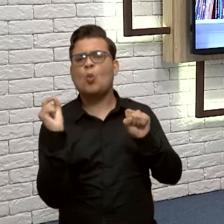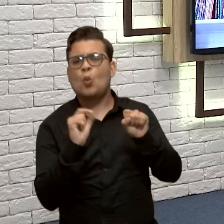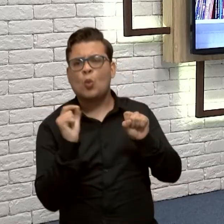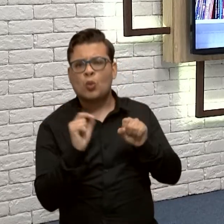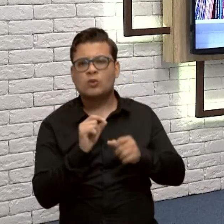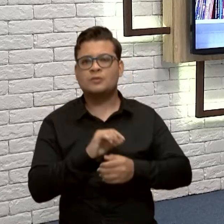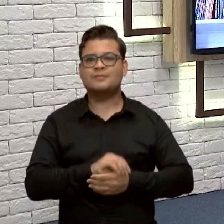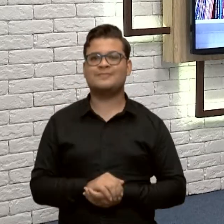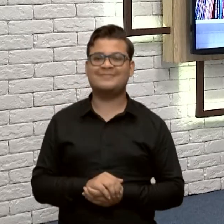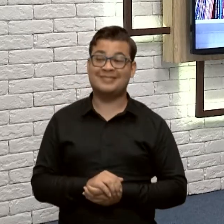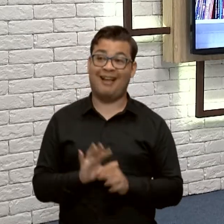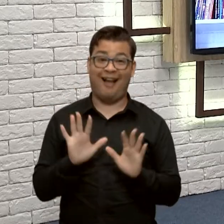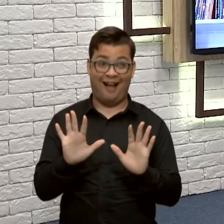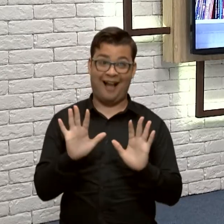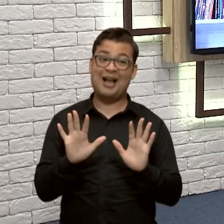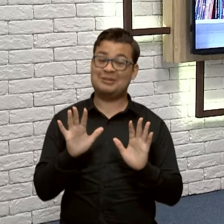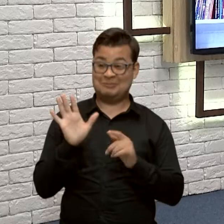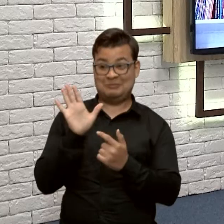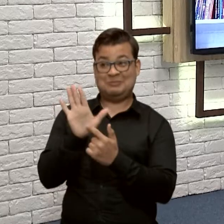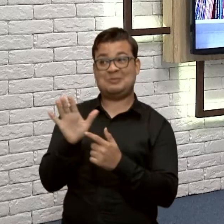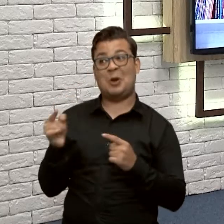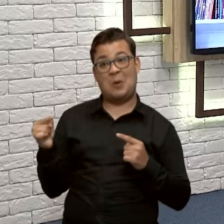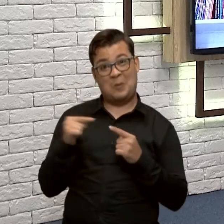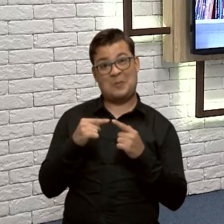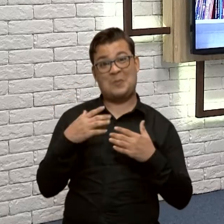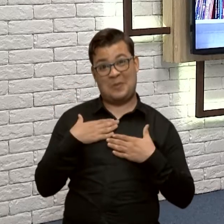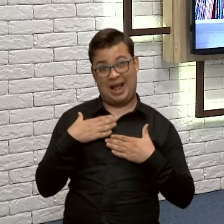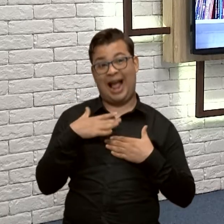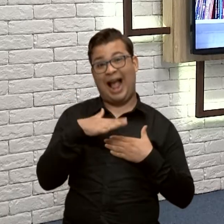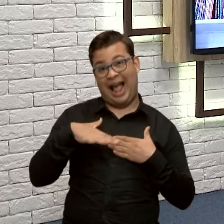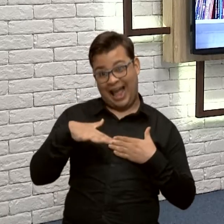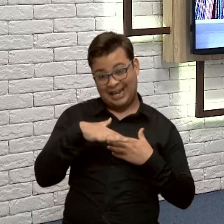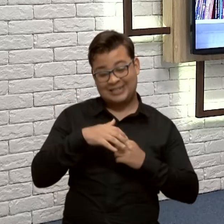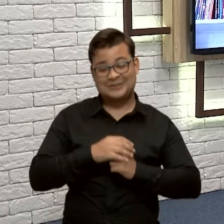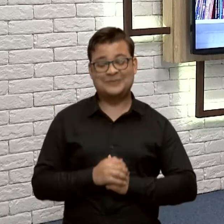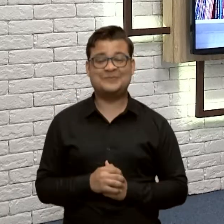Também vou puxar um pouco para o meu lado, mas eu vou